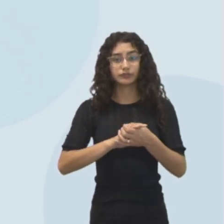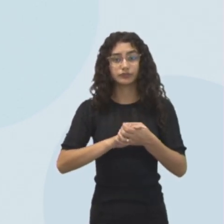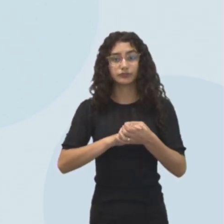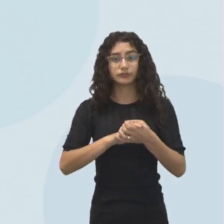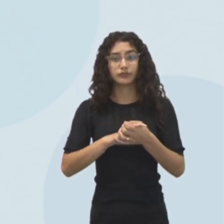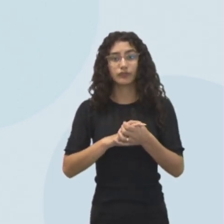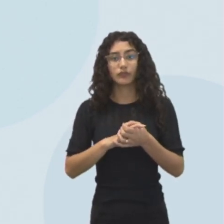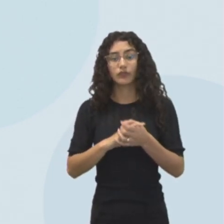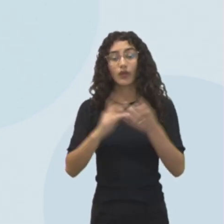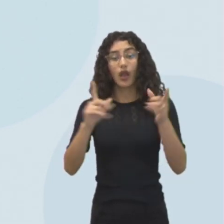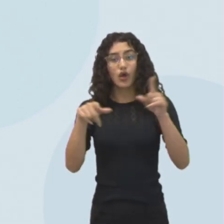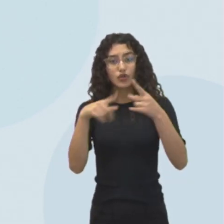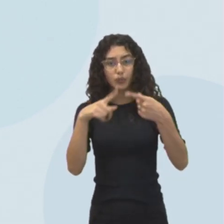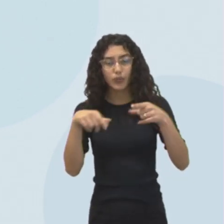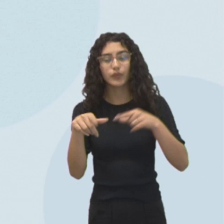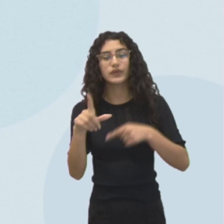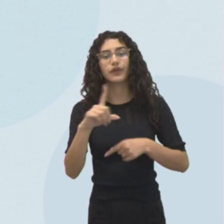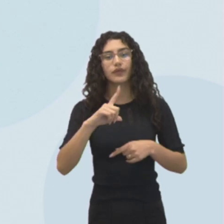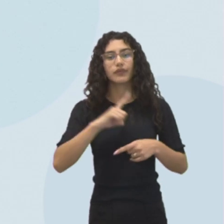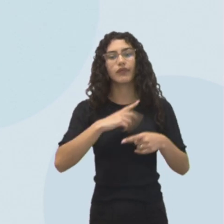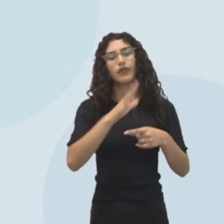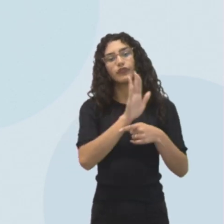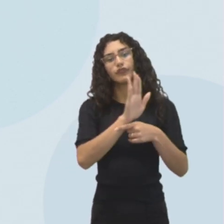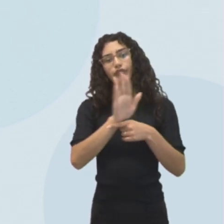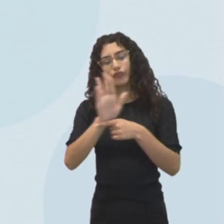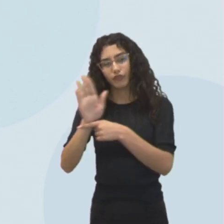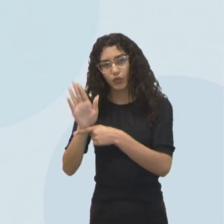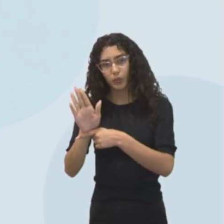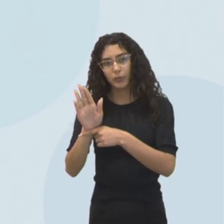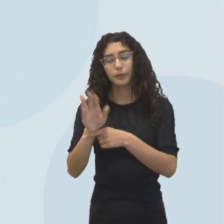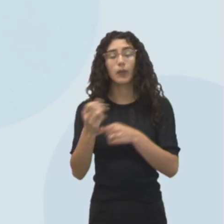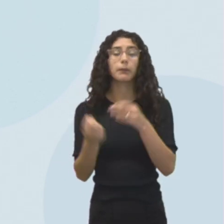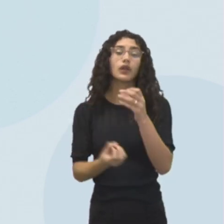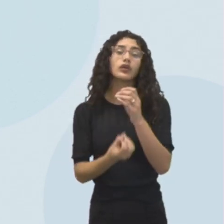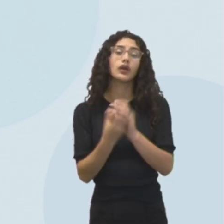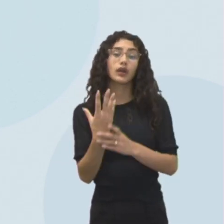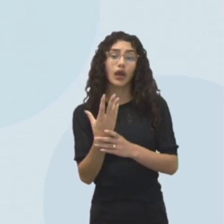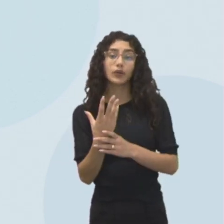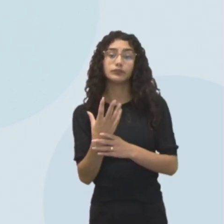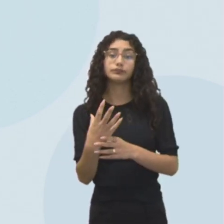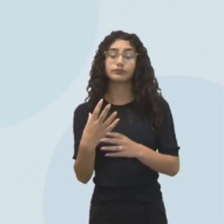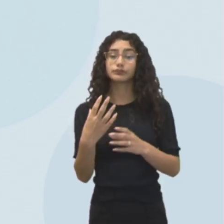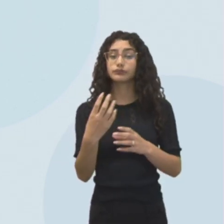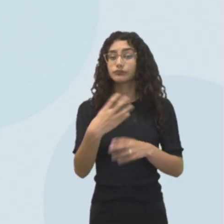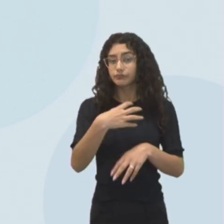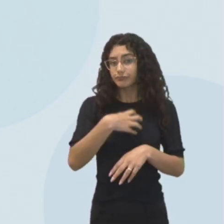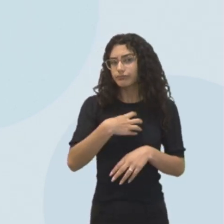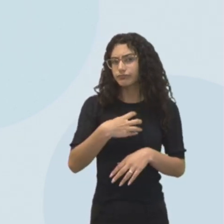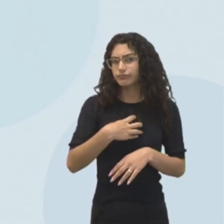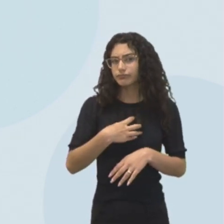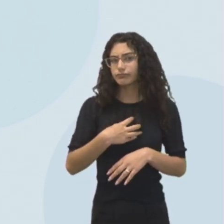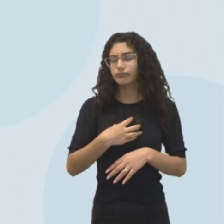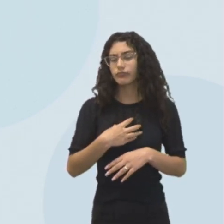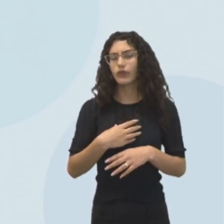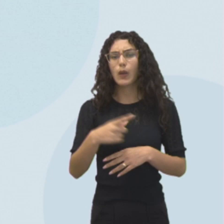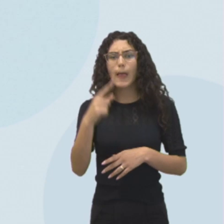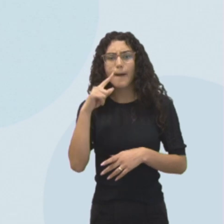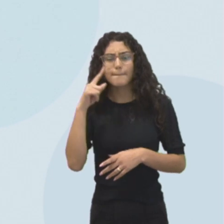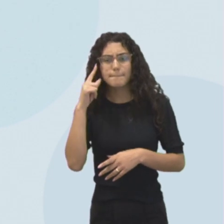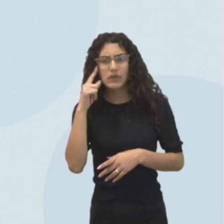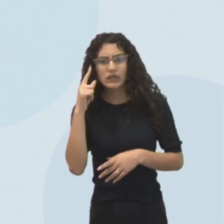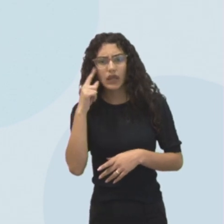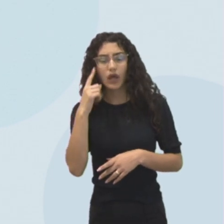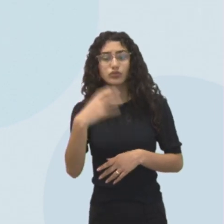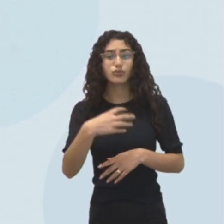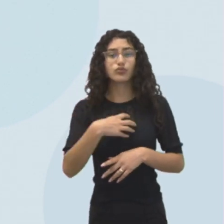chamadas trilhas sonoras também, a gente pode criar expectativas sobre o vídeo, antecipar